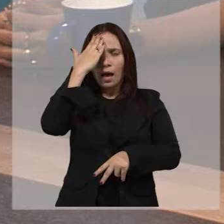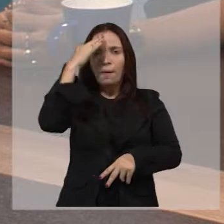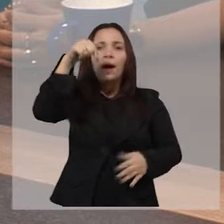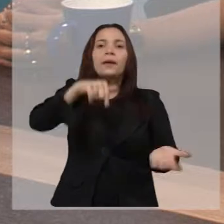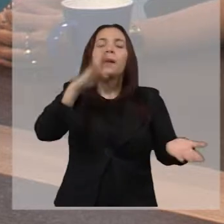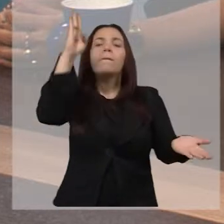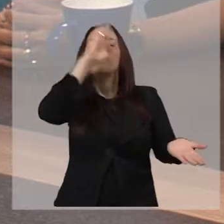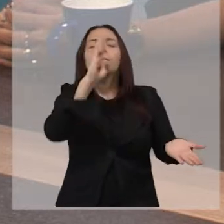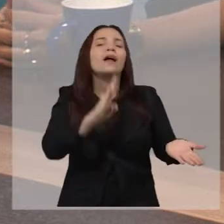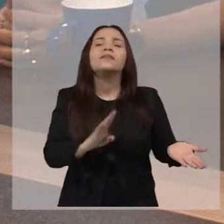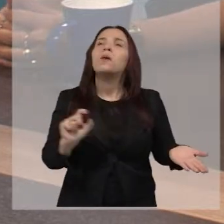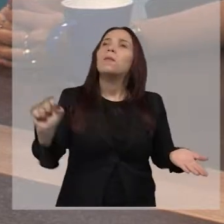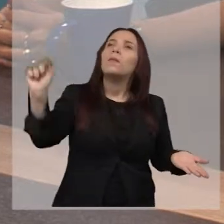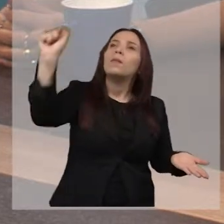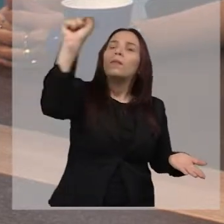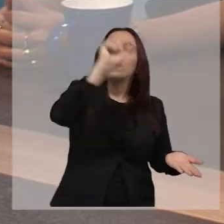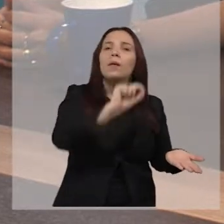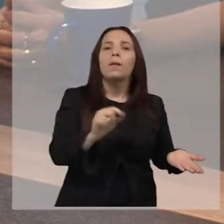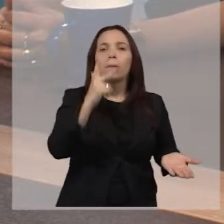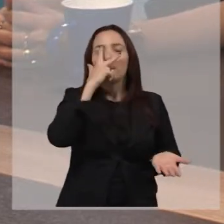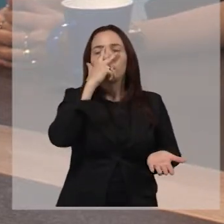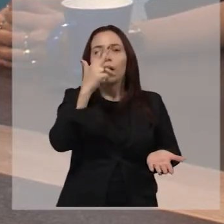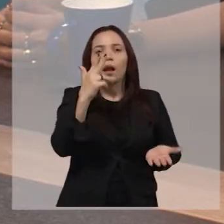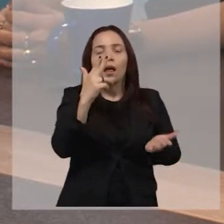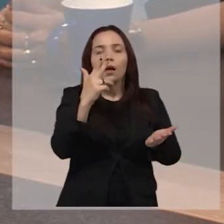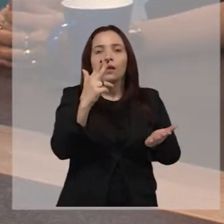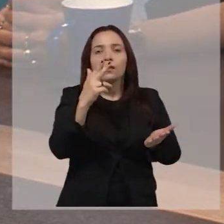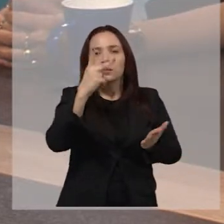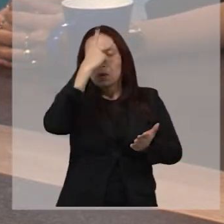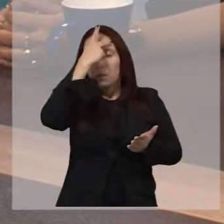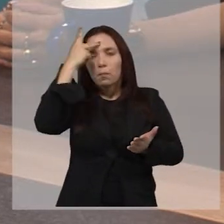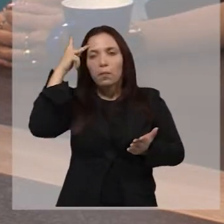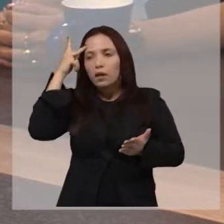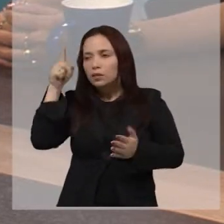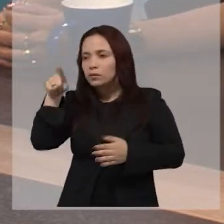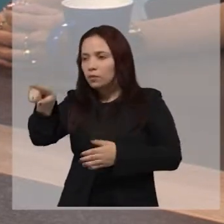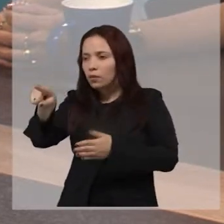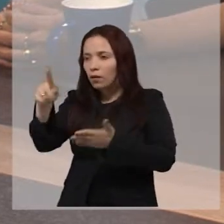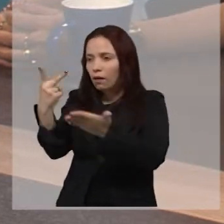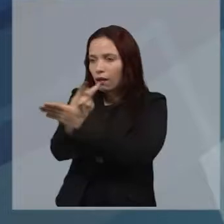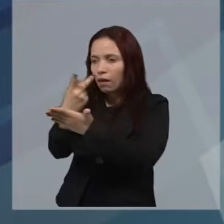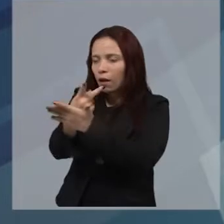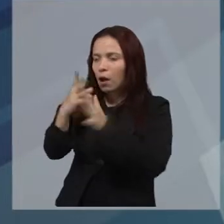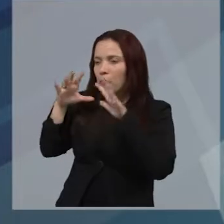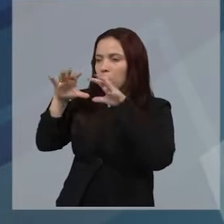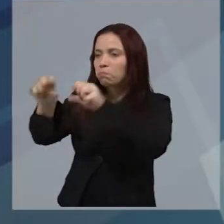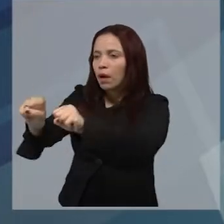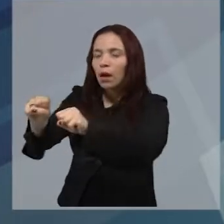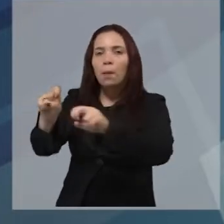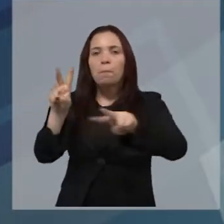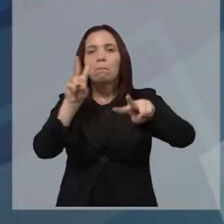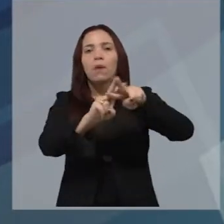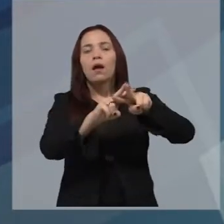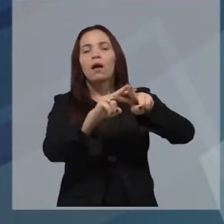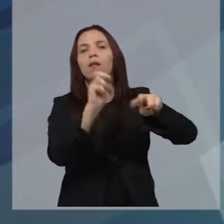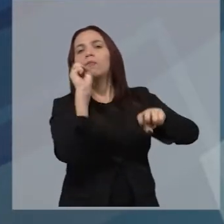Brasil normalmente é como se fosse depósito de seres humanos, né? As pessoas são jogadas lá sem